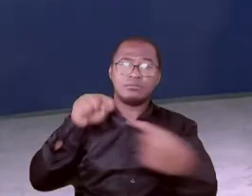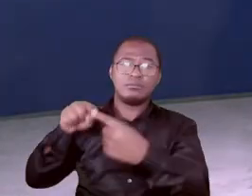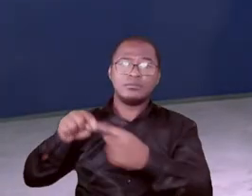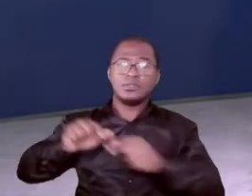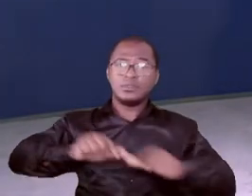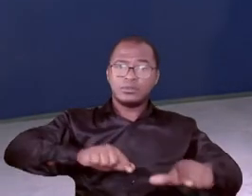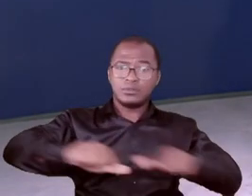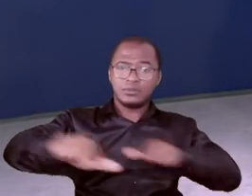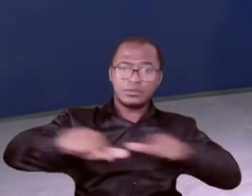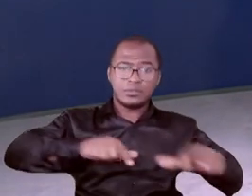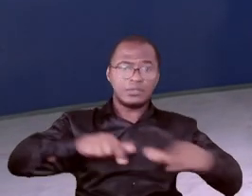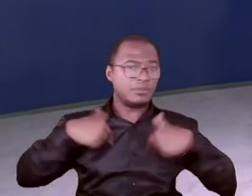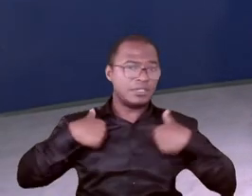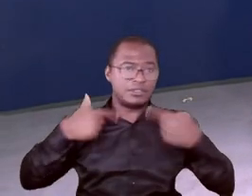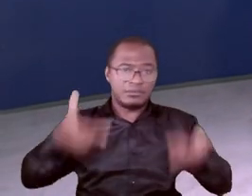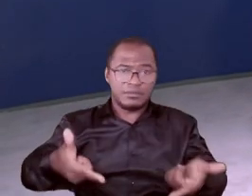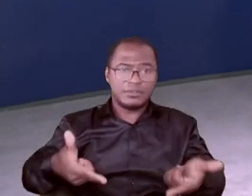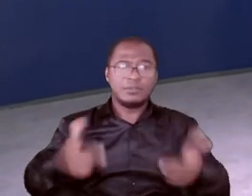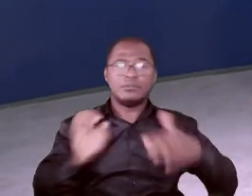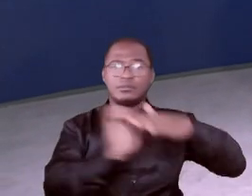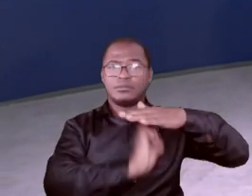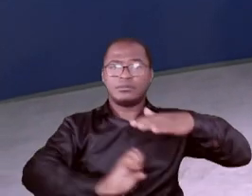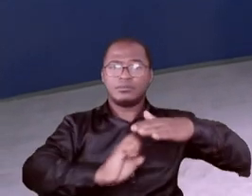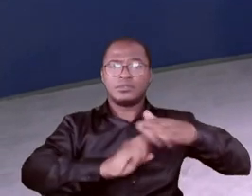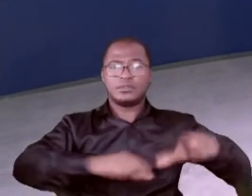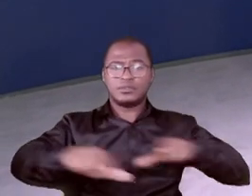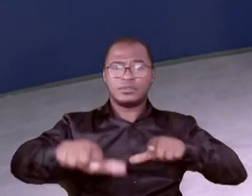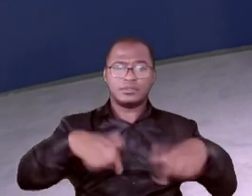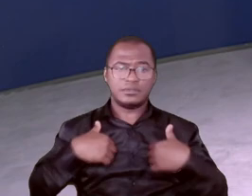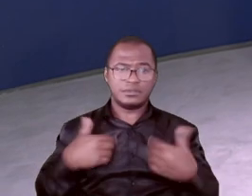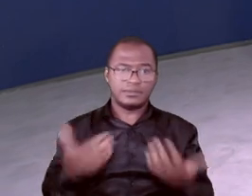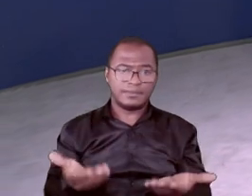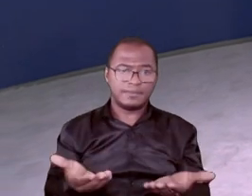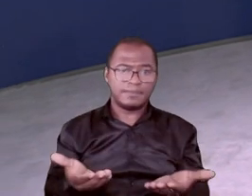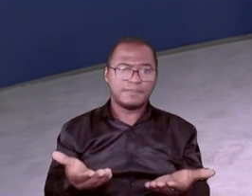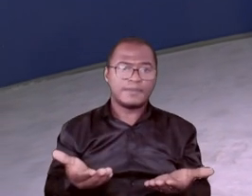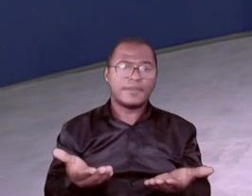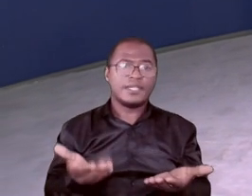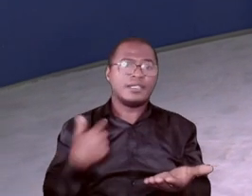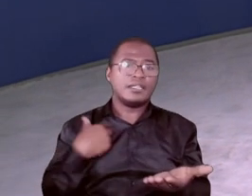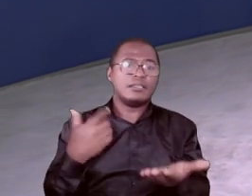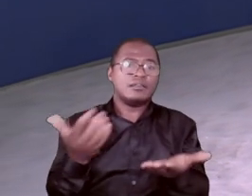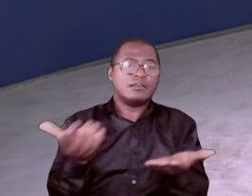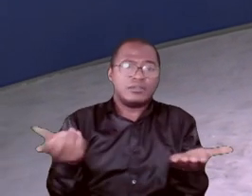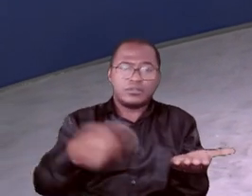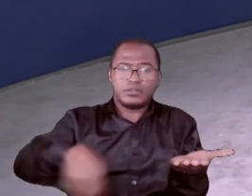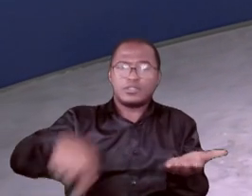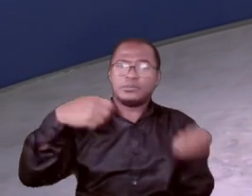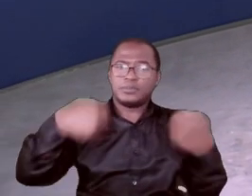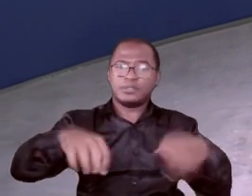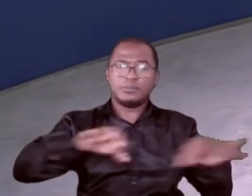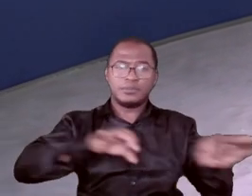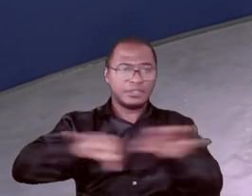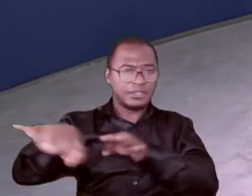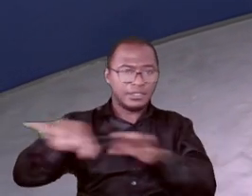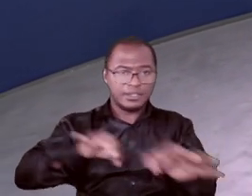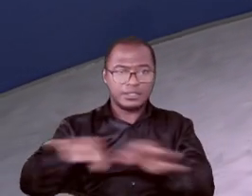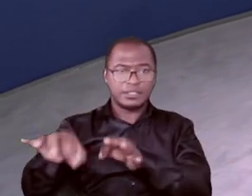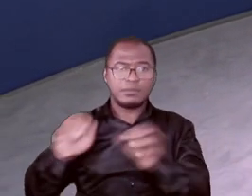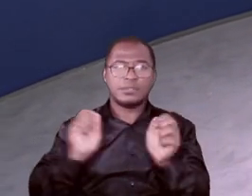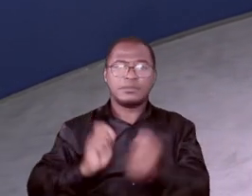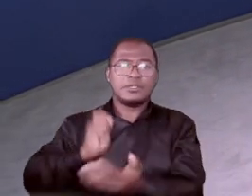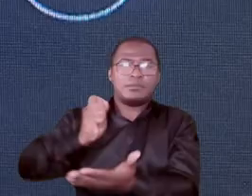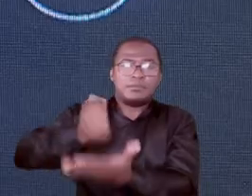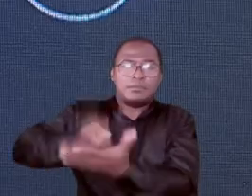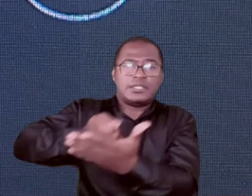então encras borda PM em fornecer pagamentos e pagamentos alternativos para grandes